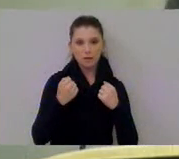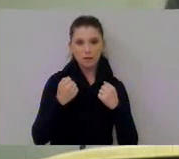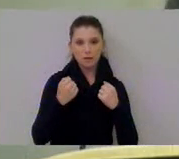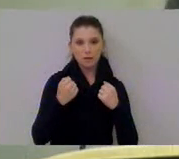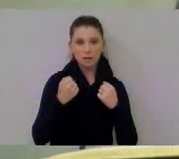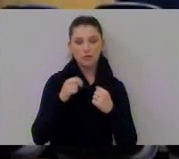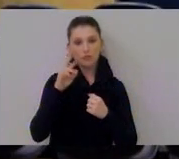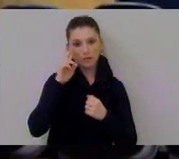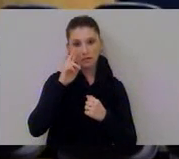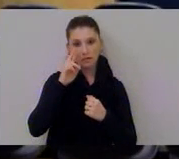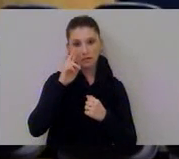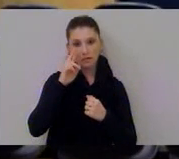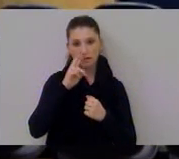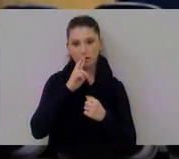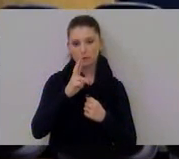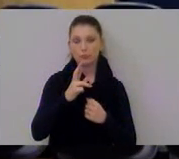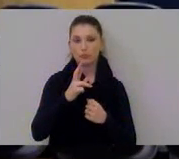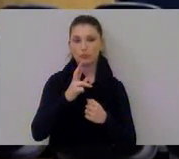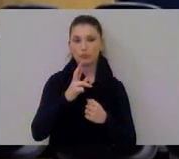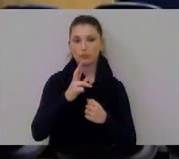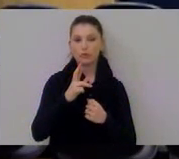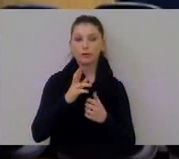presidente.